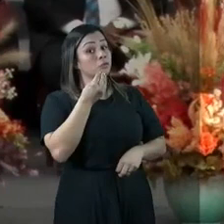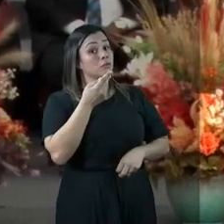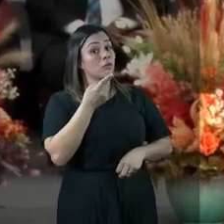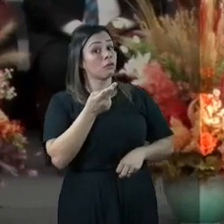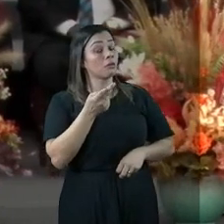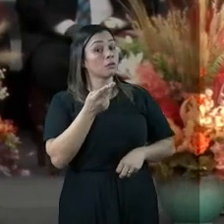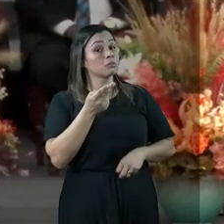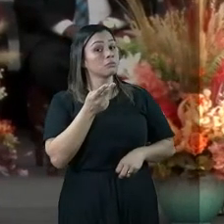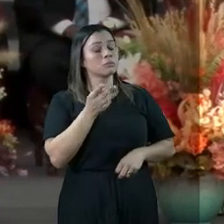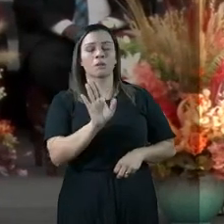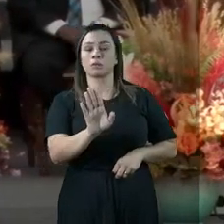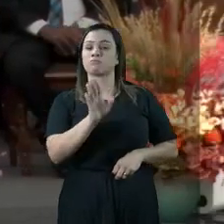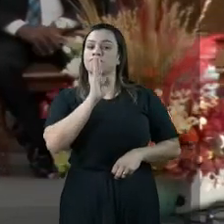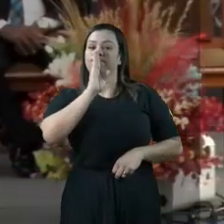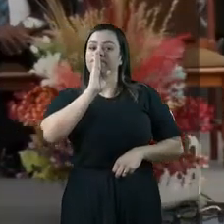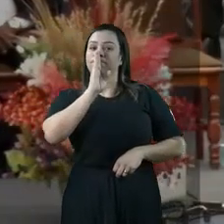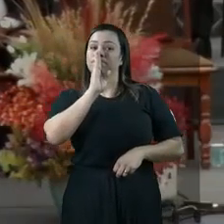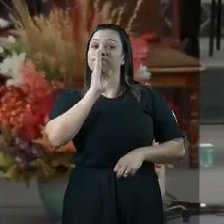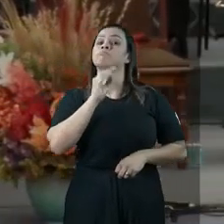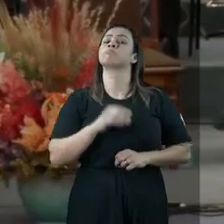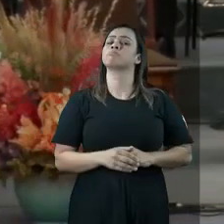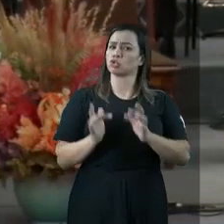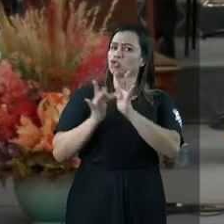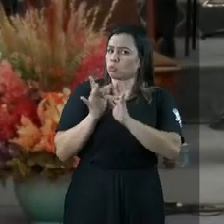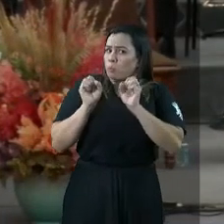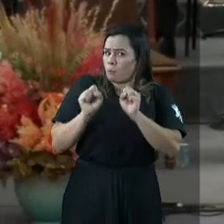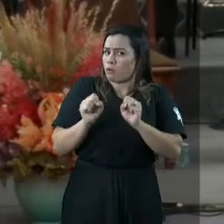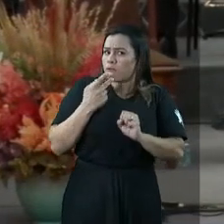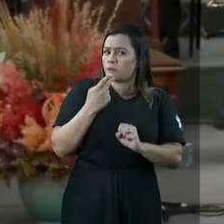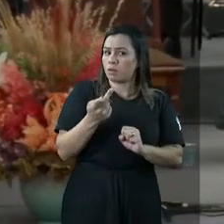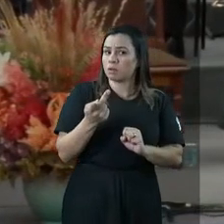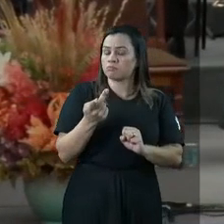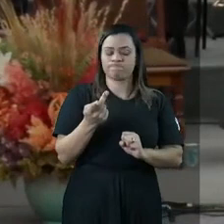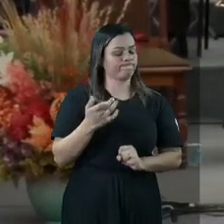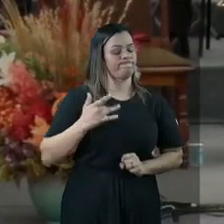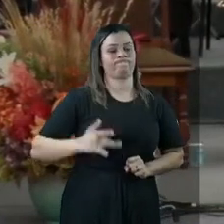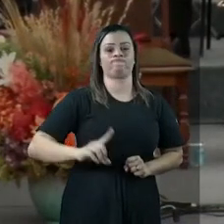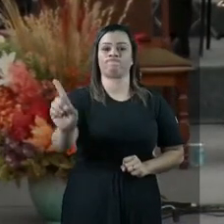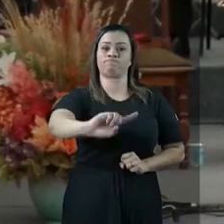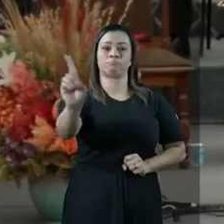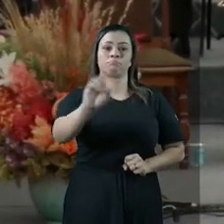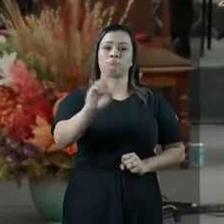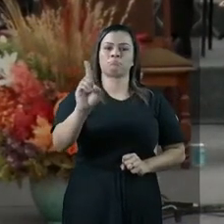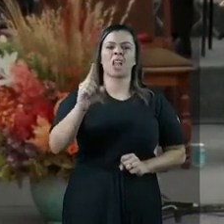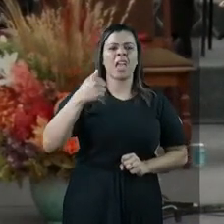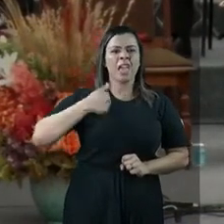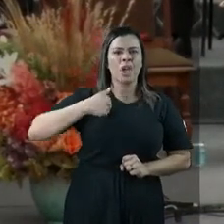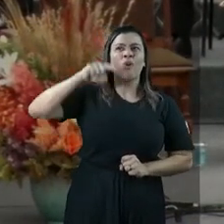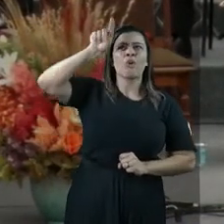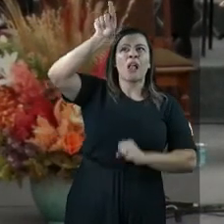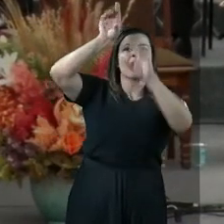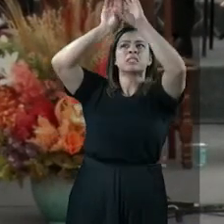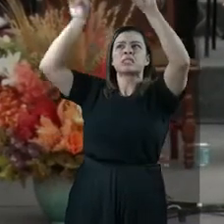Fiquei arrepiado aqui, eu vou repetir. Jesus tinha tudo para dizer, não valeu a pena deixar a destra do Pai